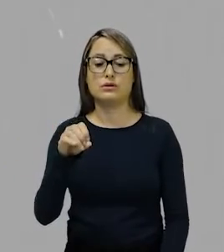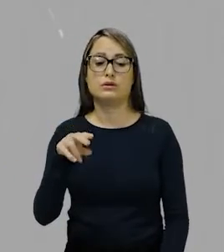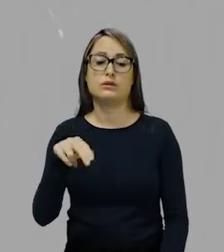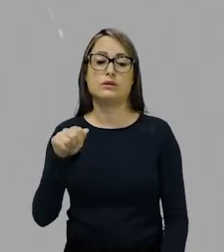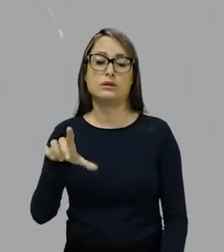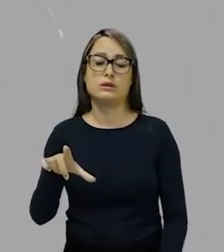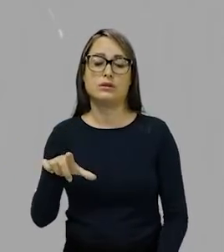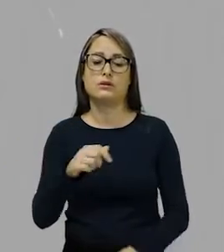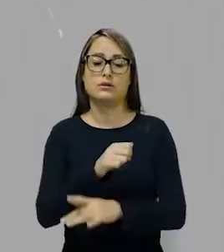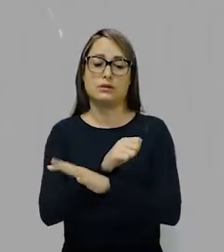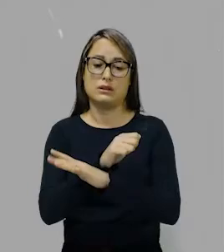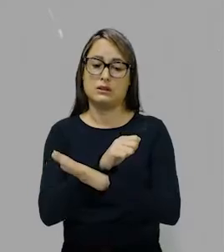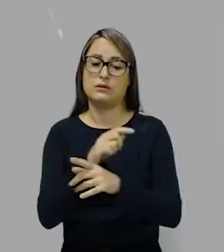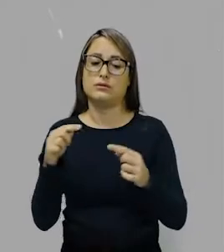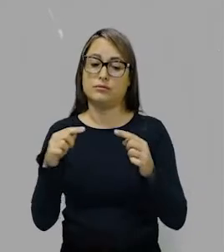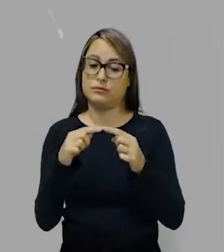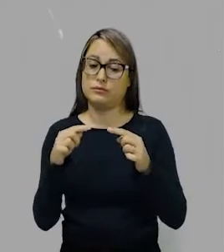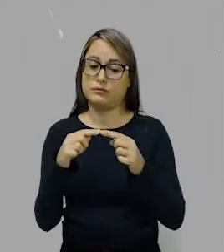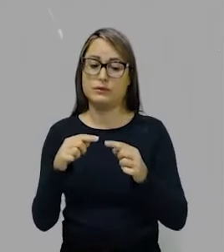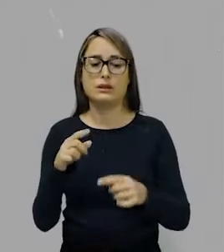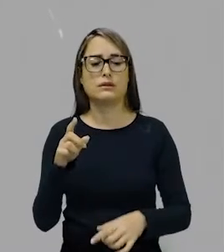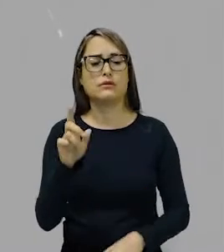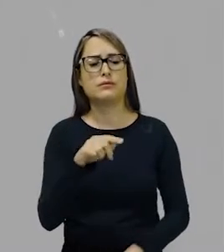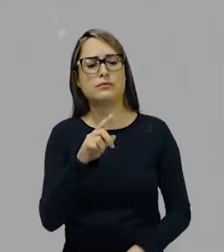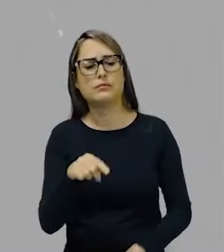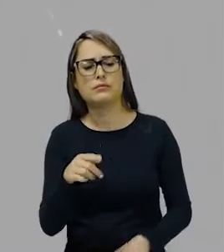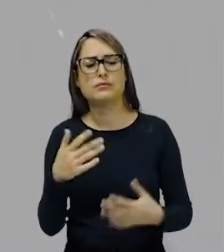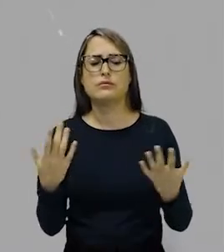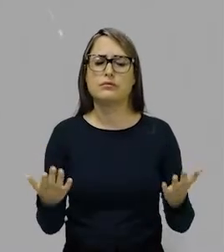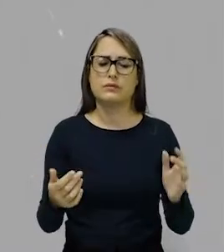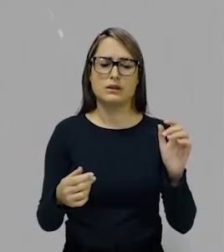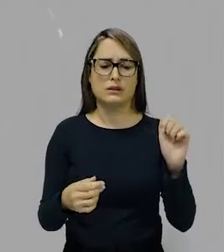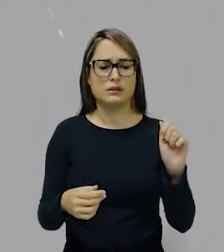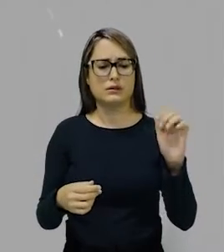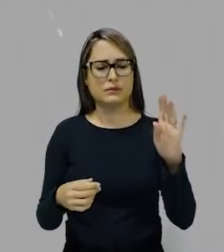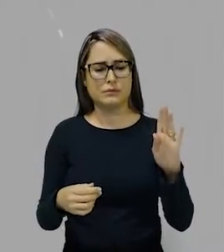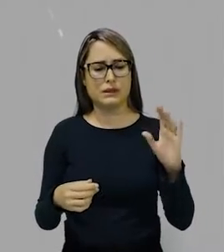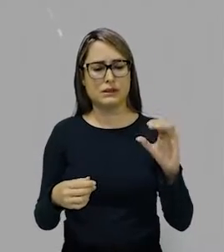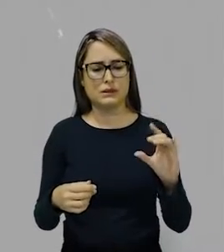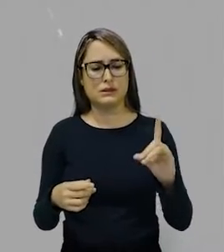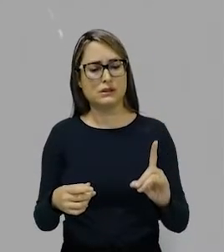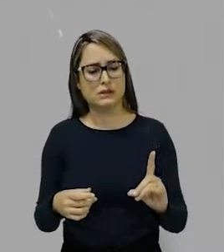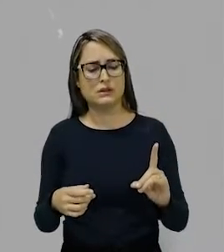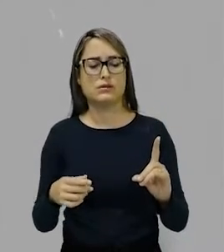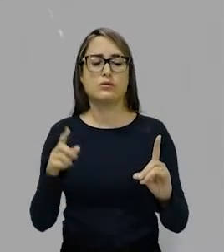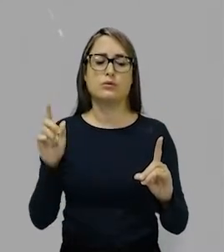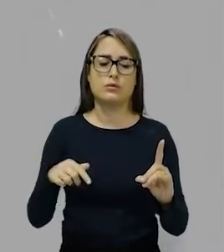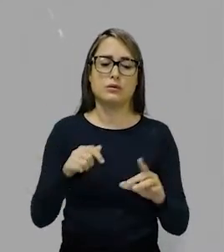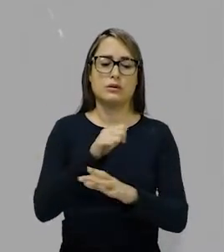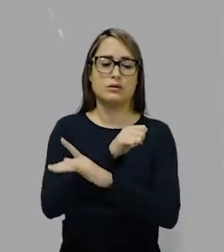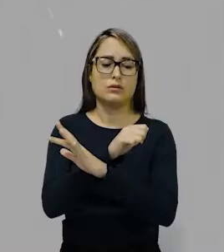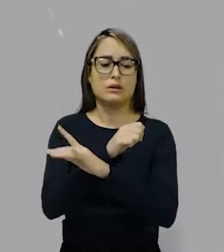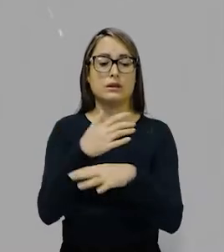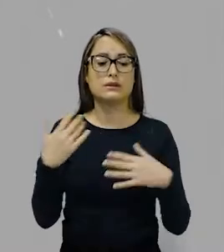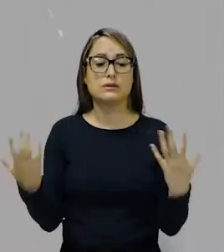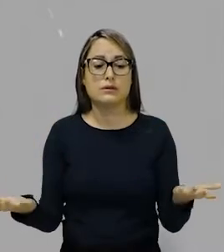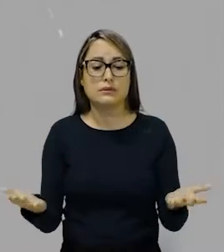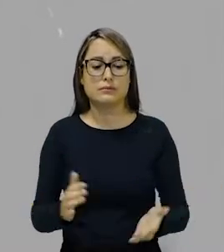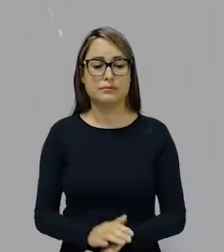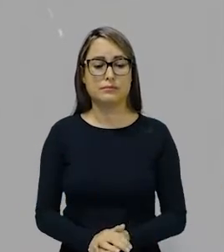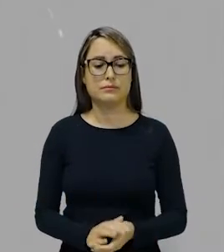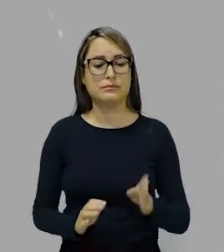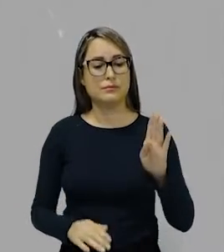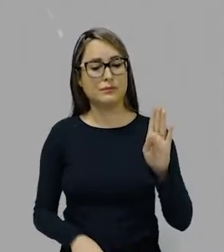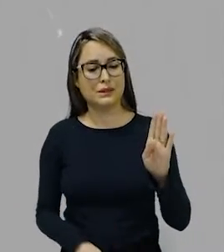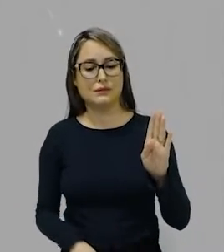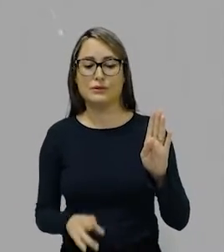ácido. Então, é só você procurar nas alternativas quem é o ácido. E nesse caso aqui, ó, letra B.